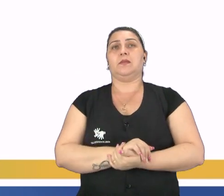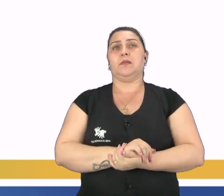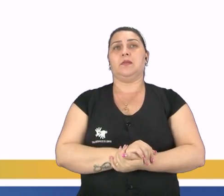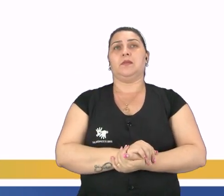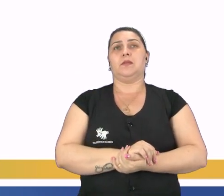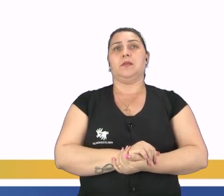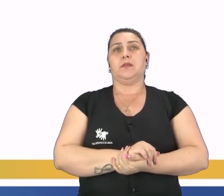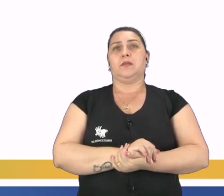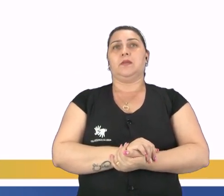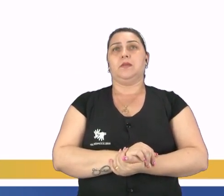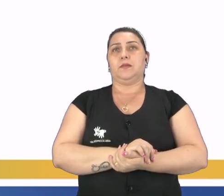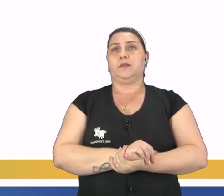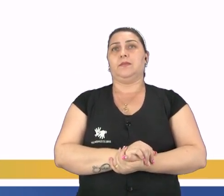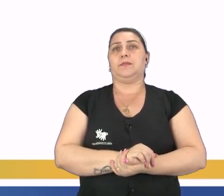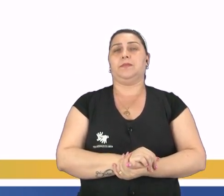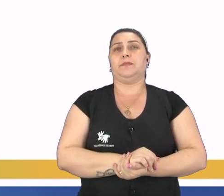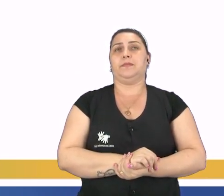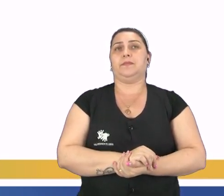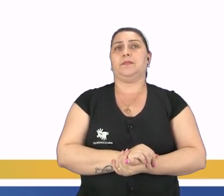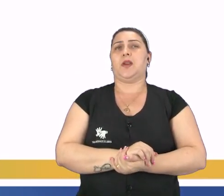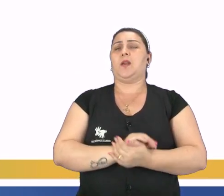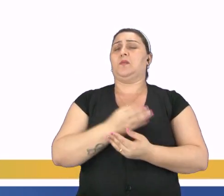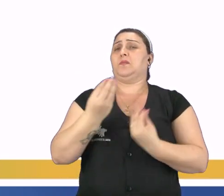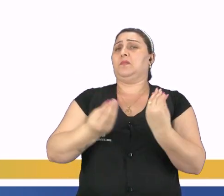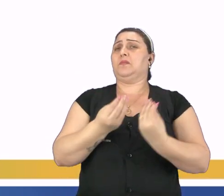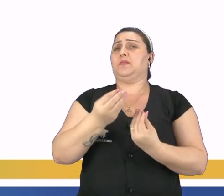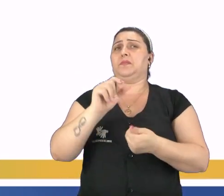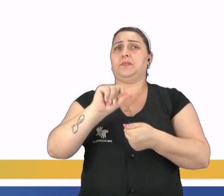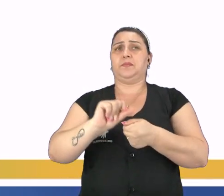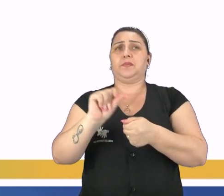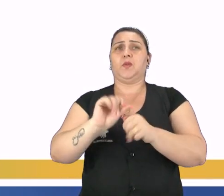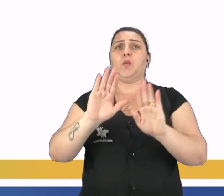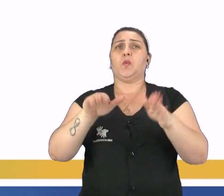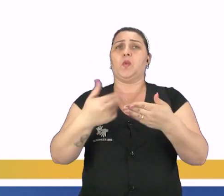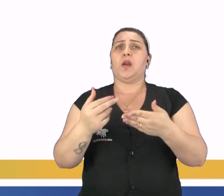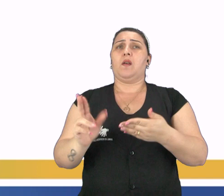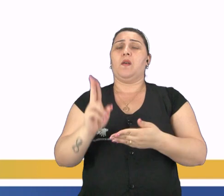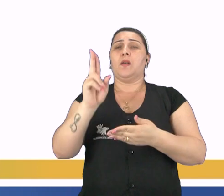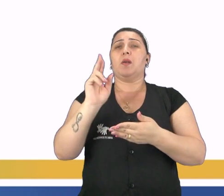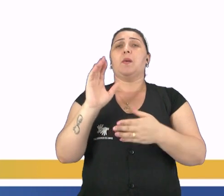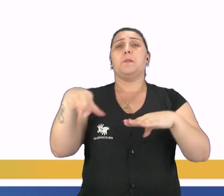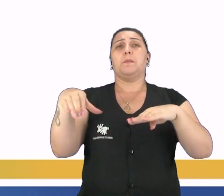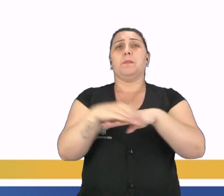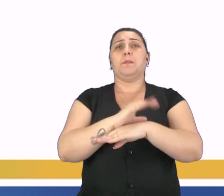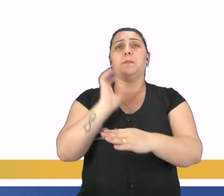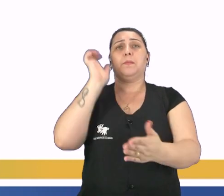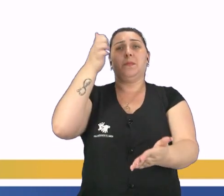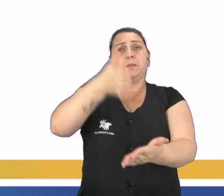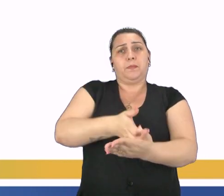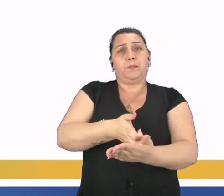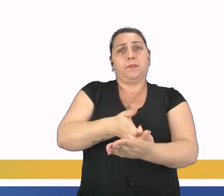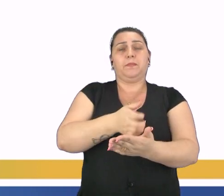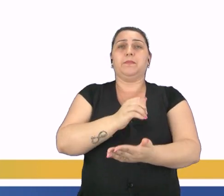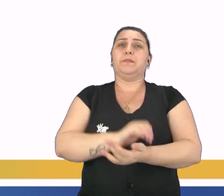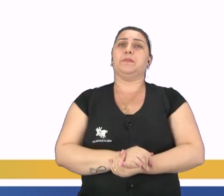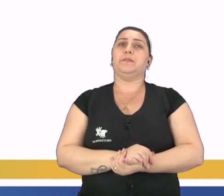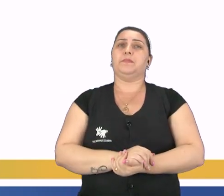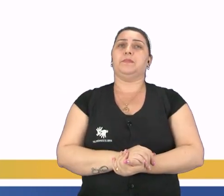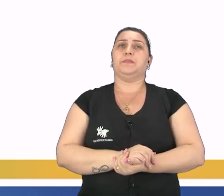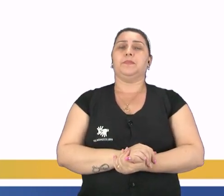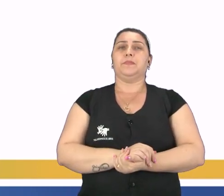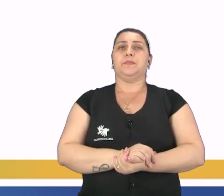de 10%. Como que faz? Qual será o valor do sapato para o pagamento à vista?